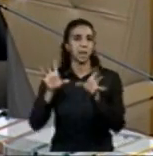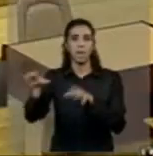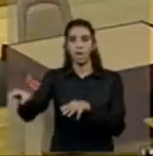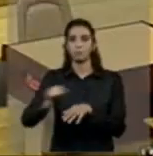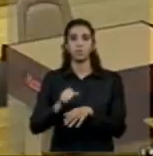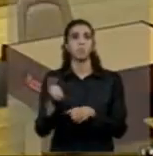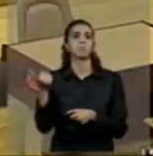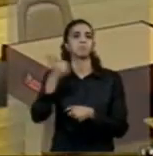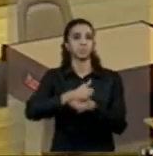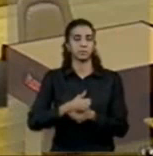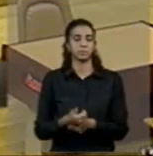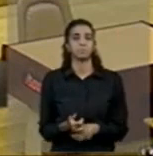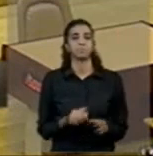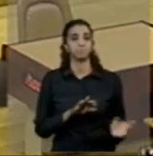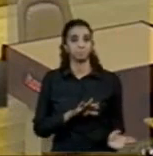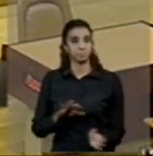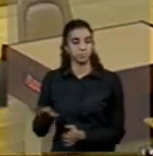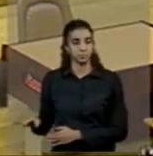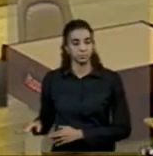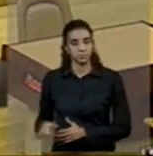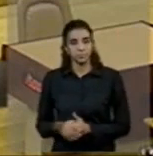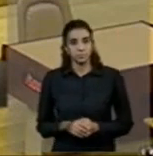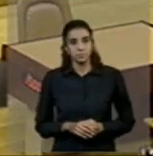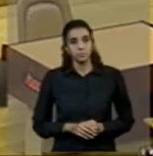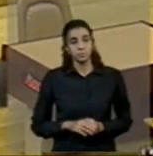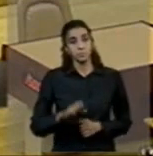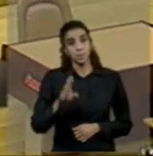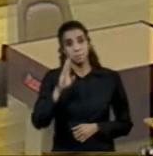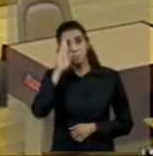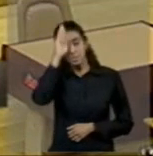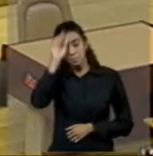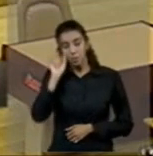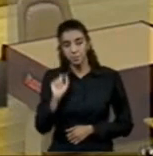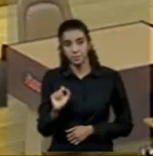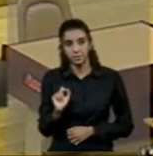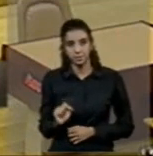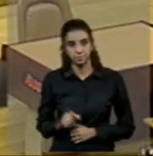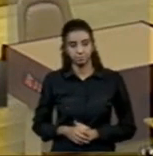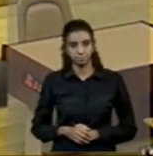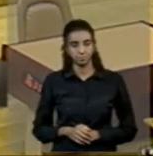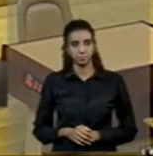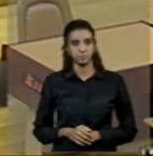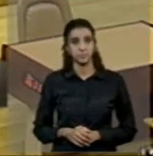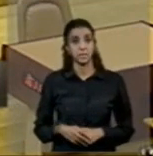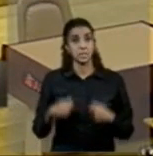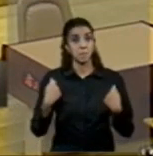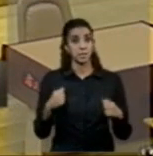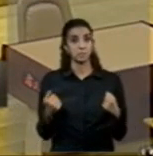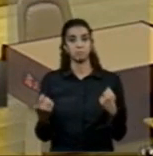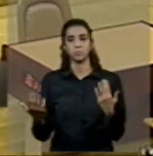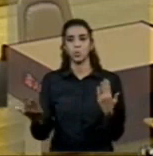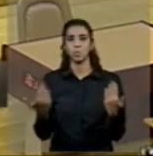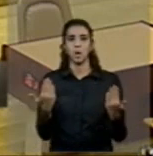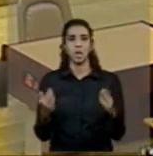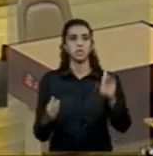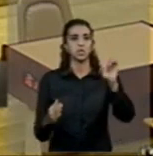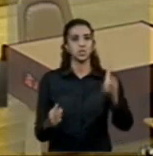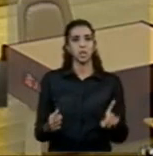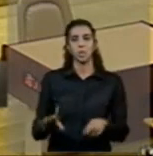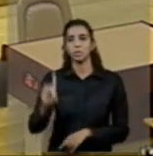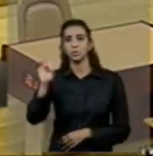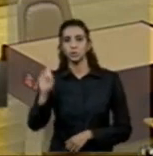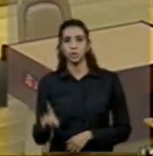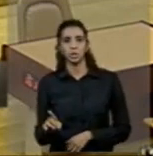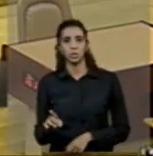serviços. Destaca-se principalmente a previsão de equiparação de direitos entre